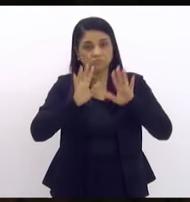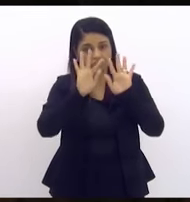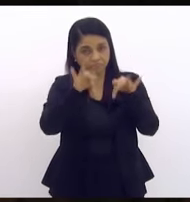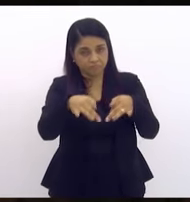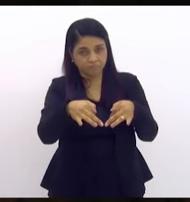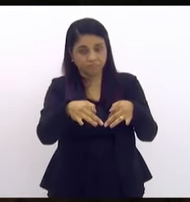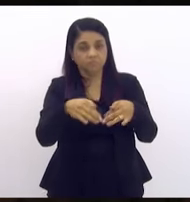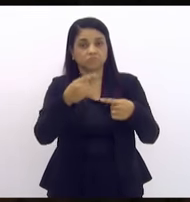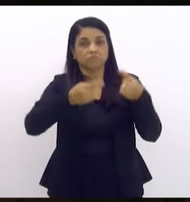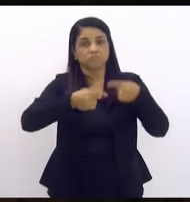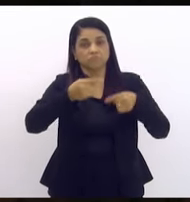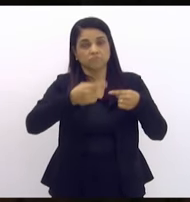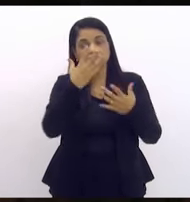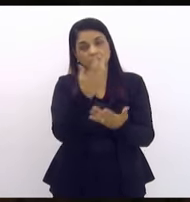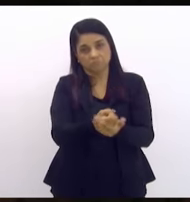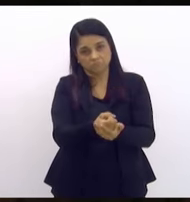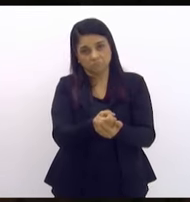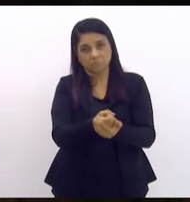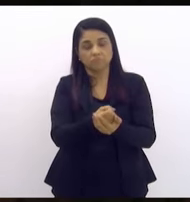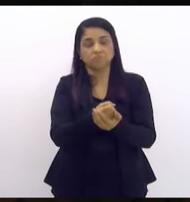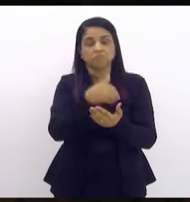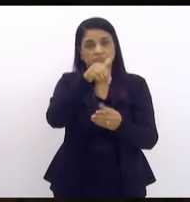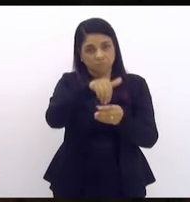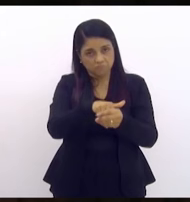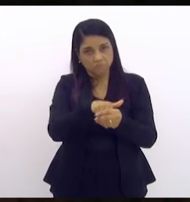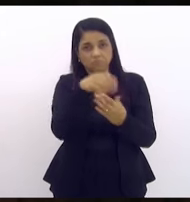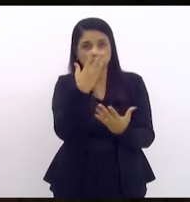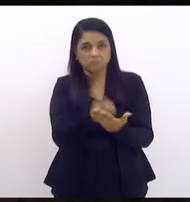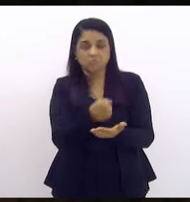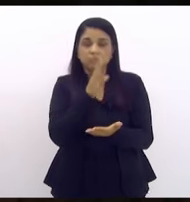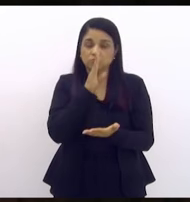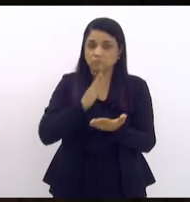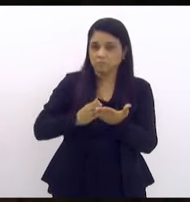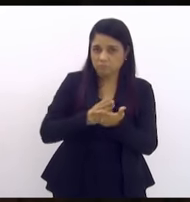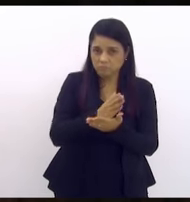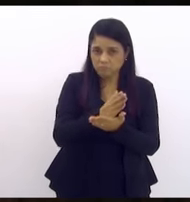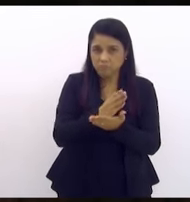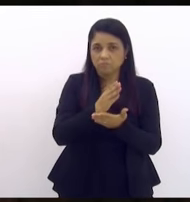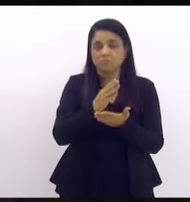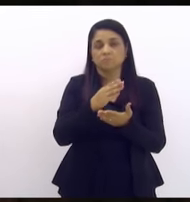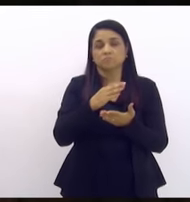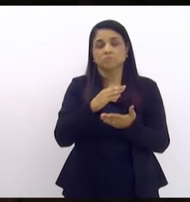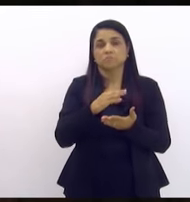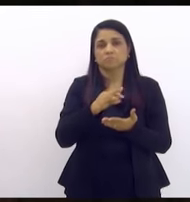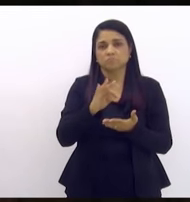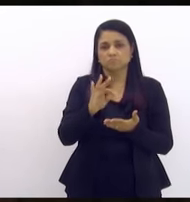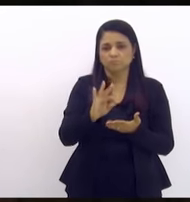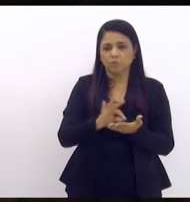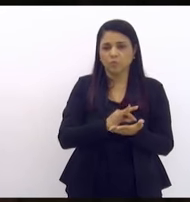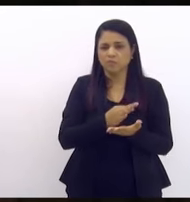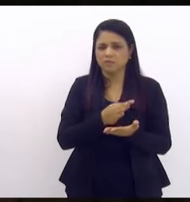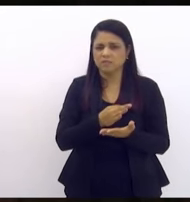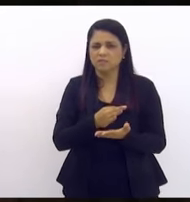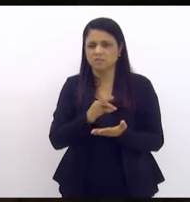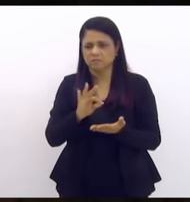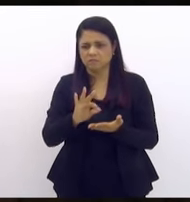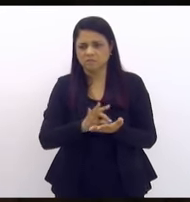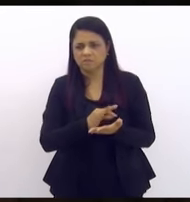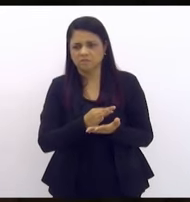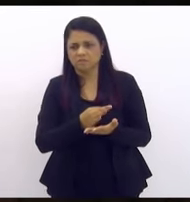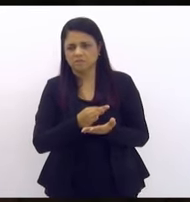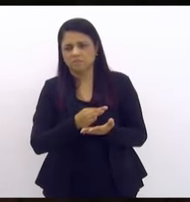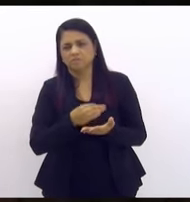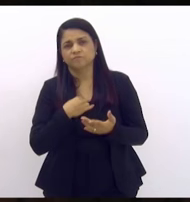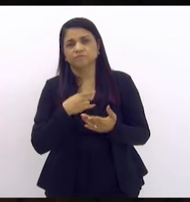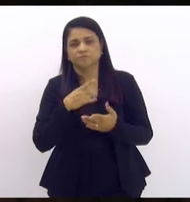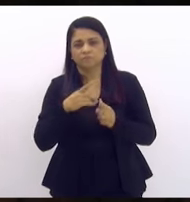queira discutir, encerrada a discussão, em votação. Senhores que aprovam, mas como estão, vai à promulgação. Anuncio indicação